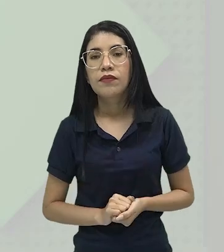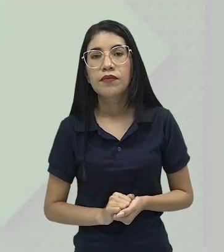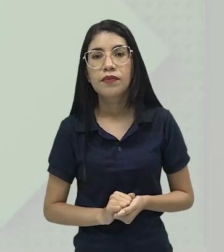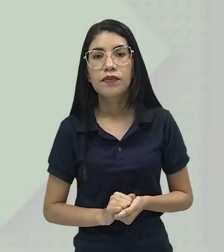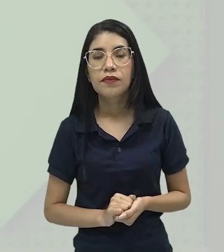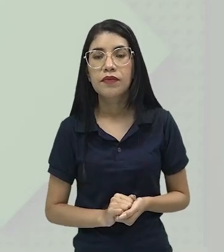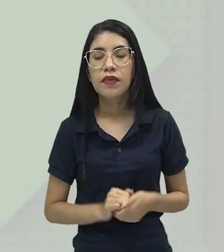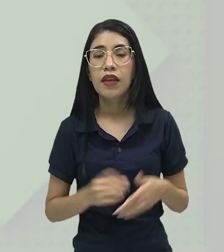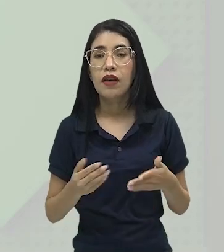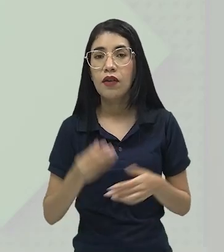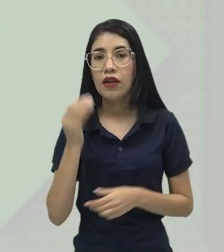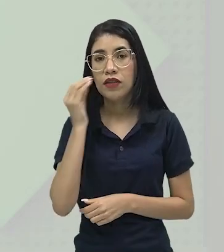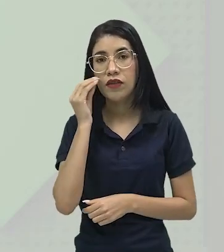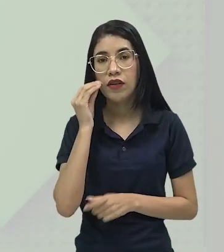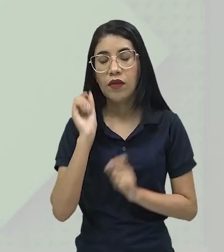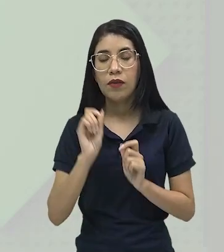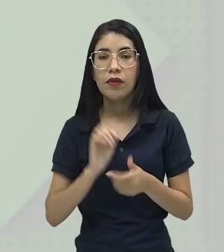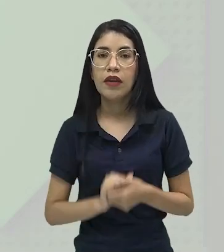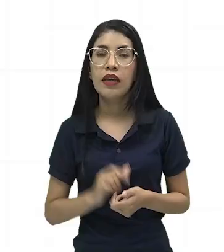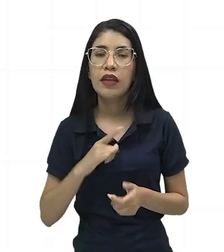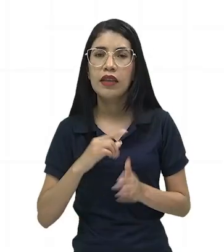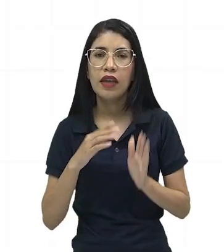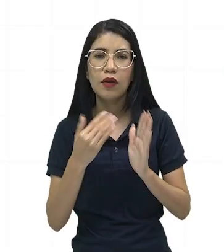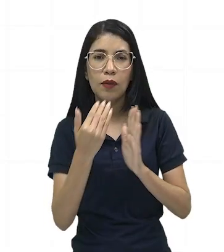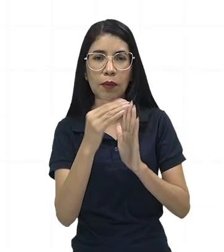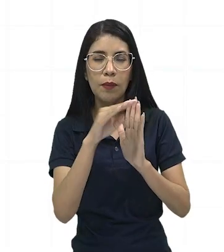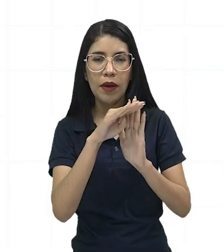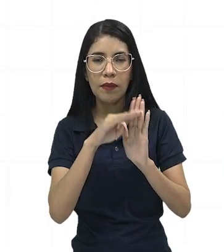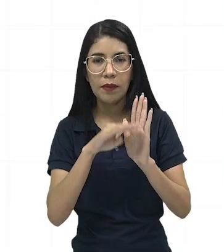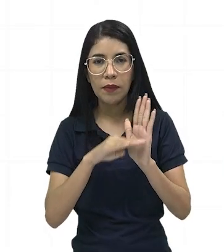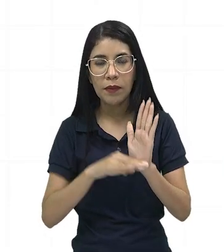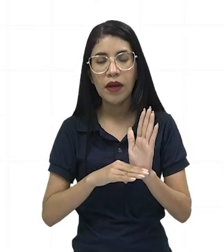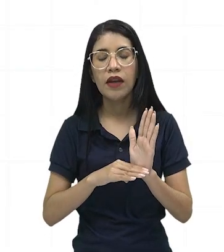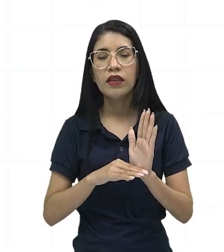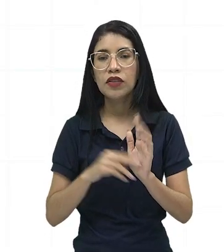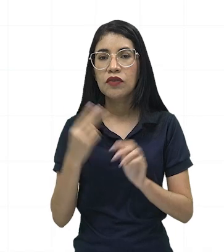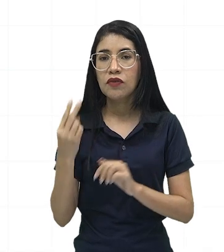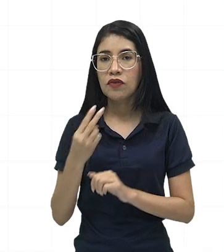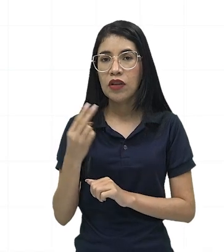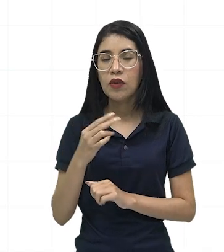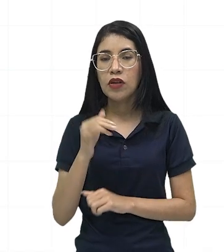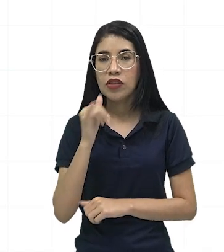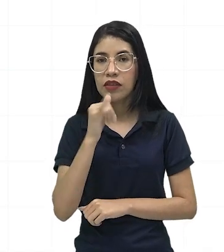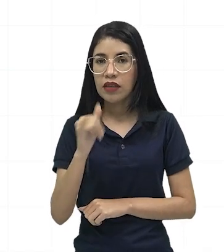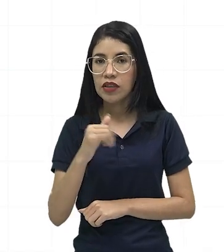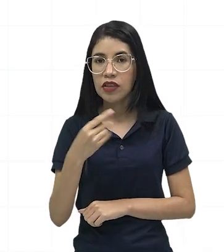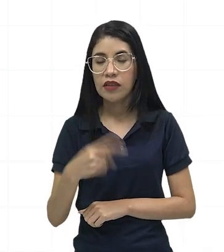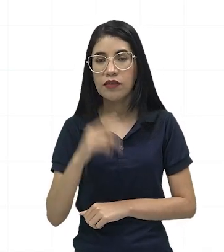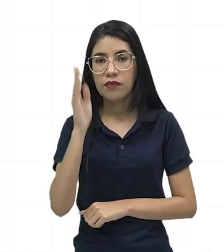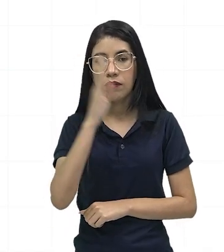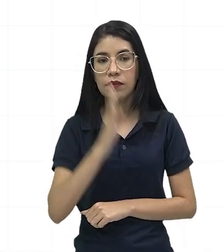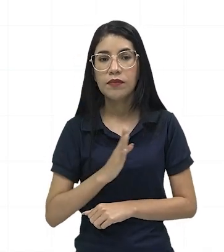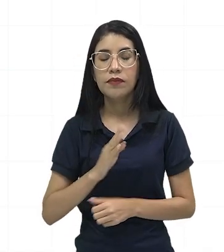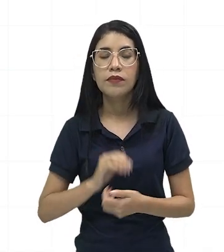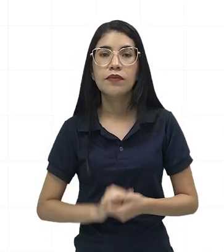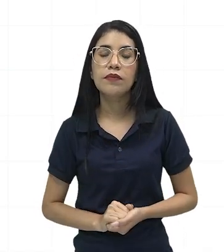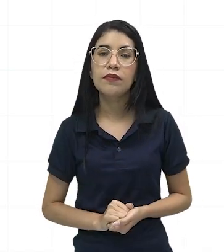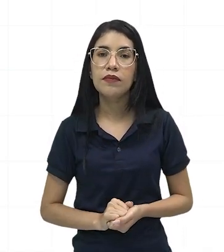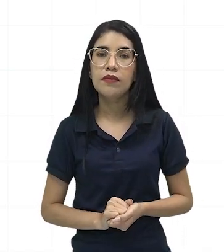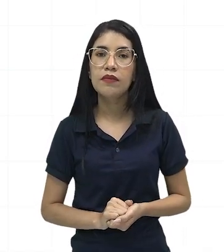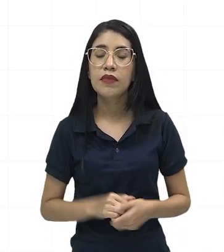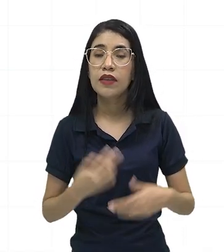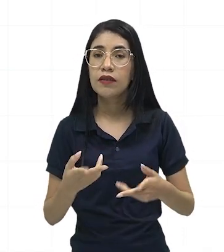a gente vai ver aí que existe um ranking de tarifas de energia elétrica no nosso país, tá?